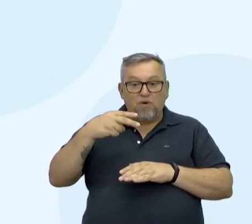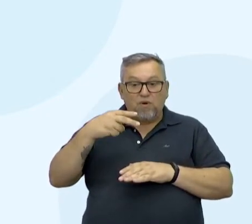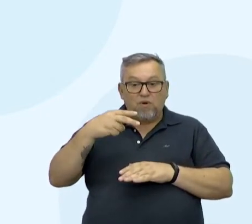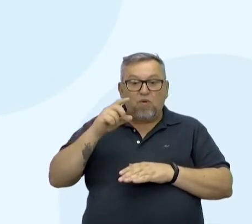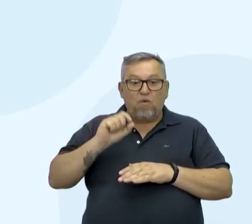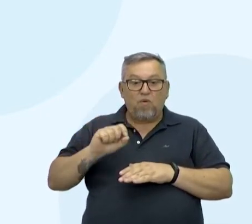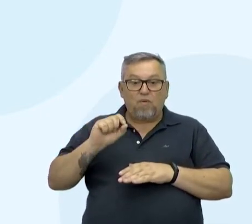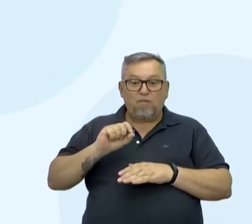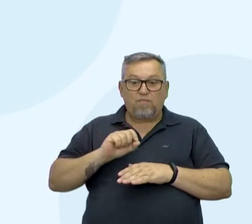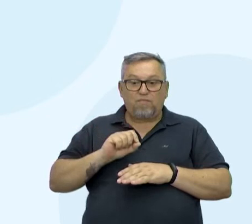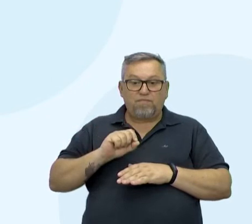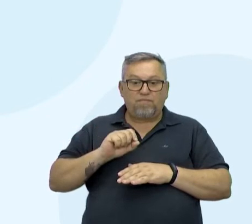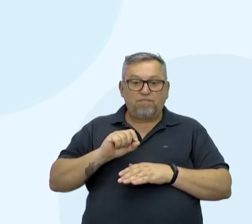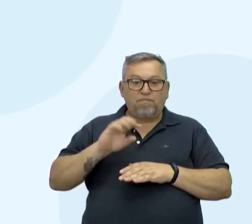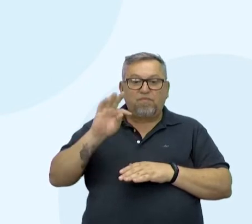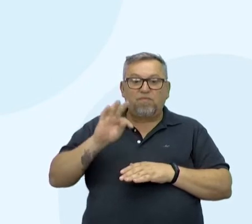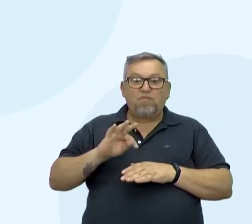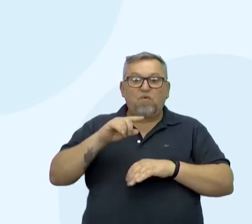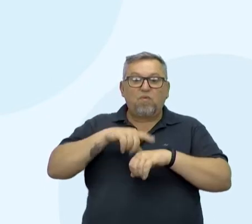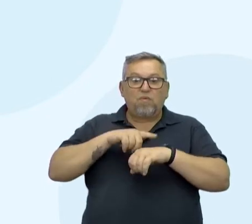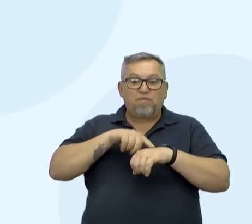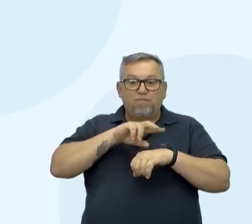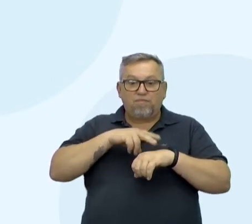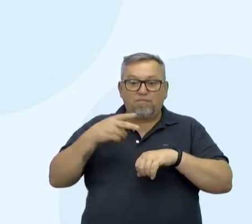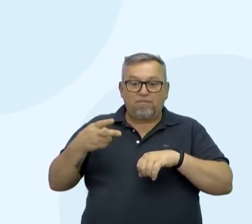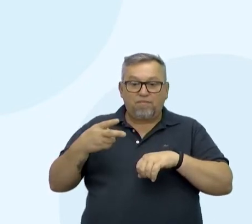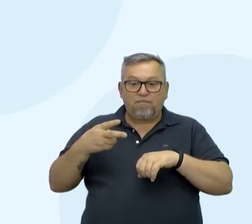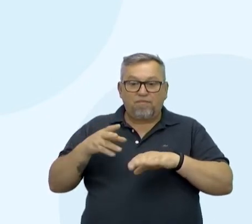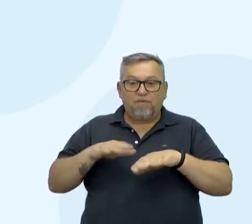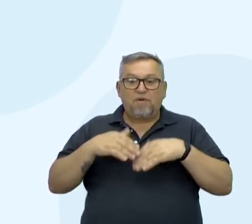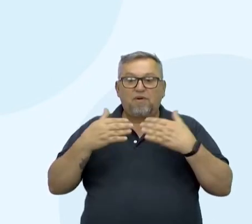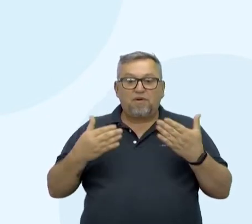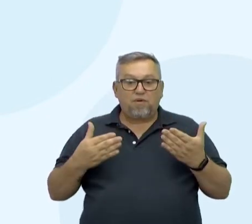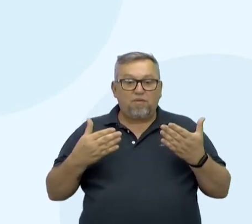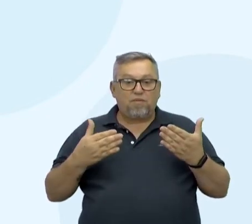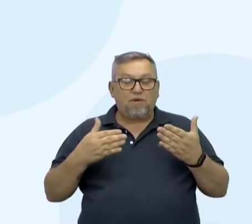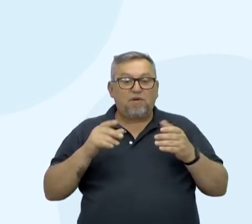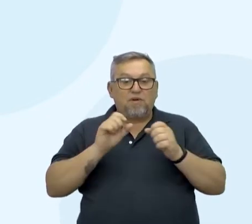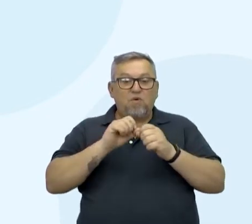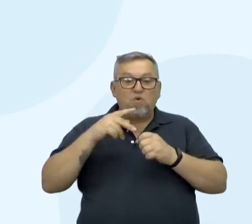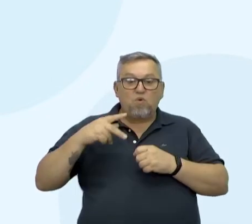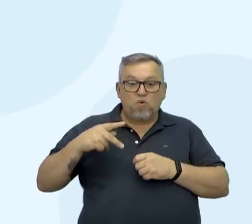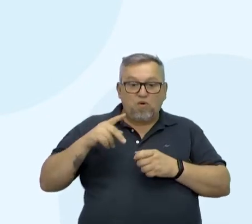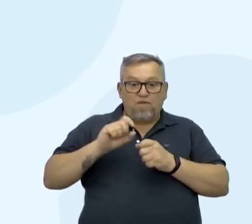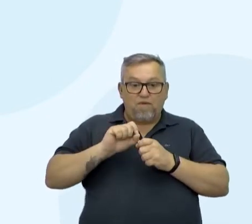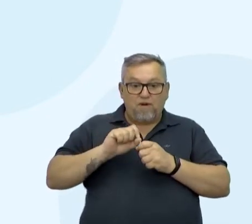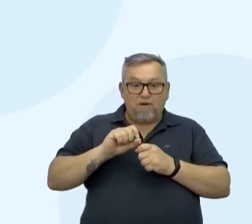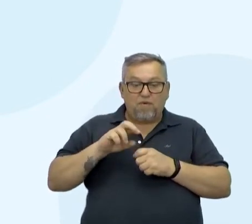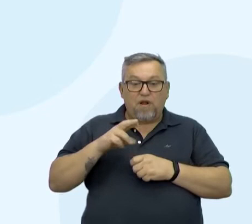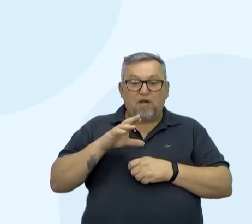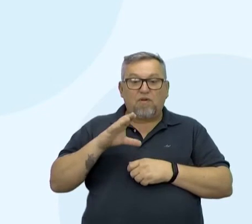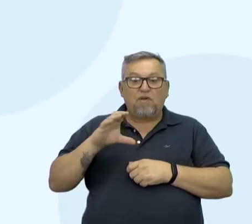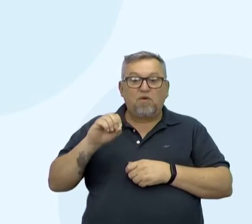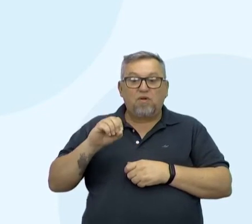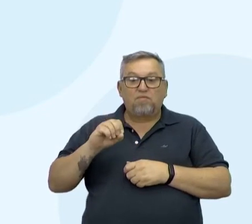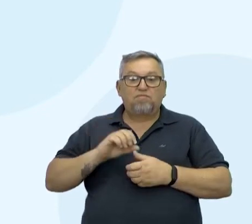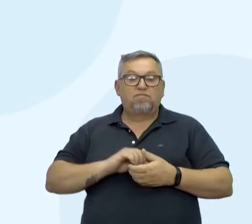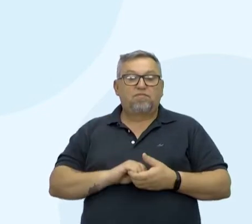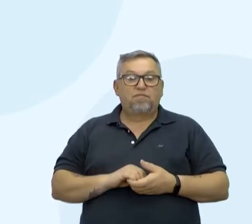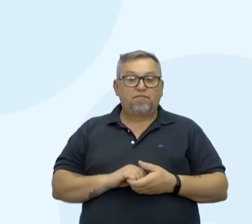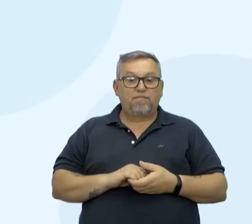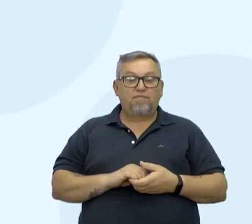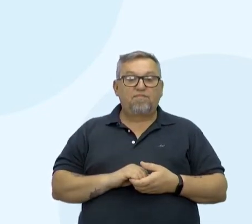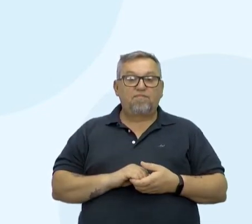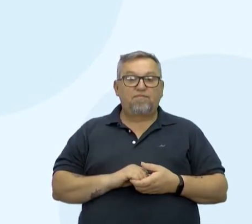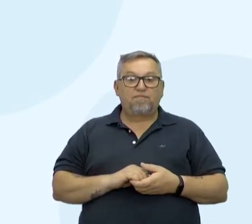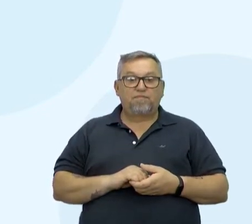quadrados, a que taxa o momento é transferido à placa? E qual é a pressão exercida pela radiação sobre a placa?